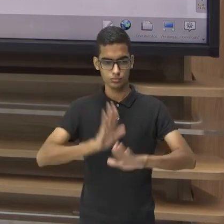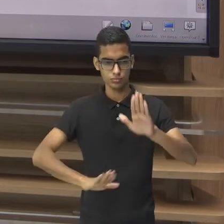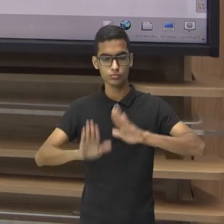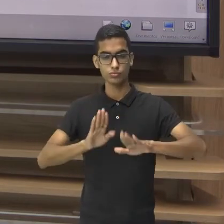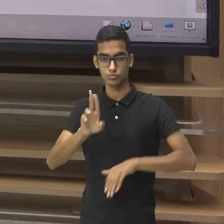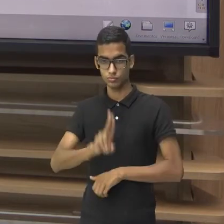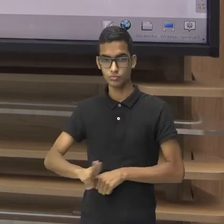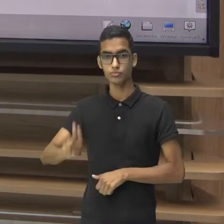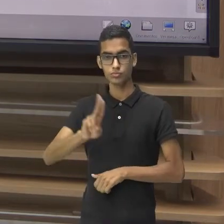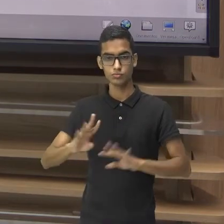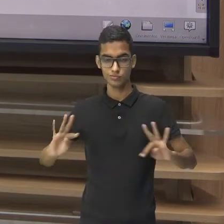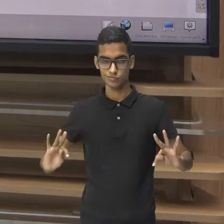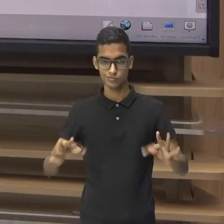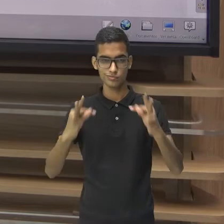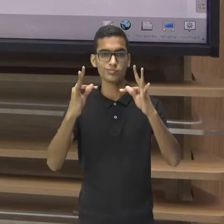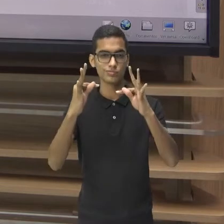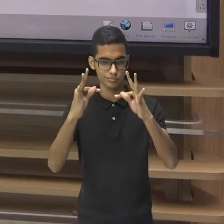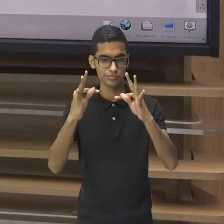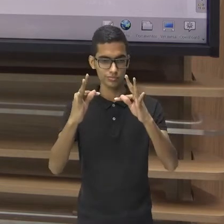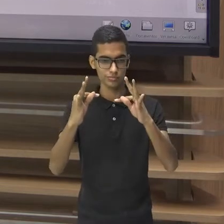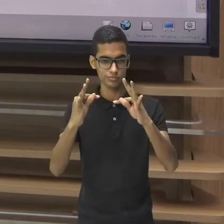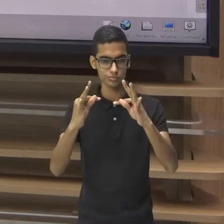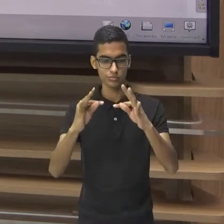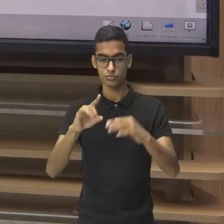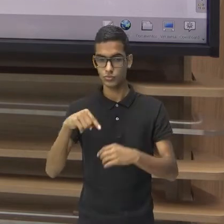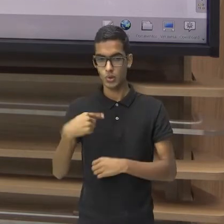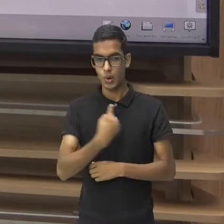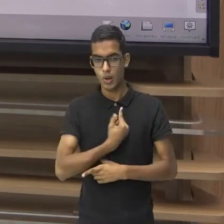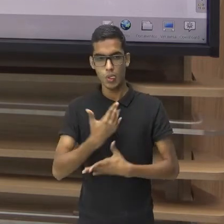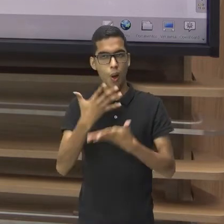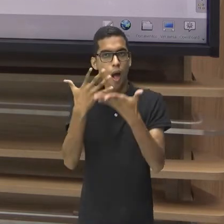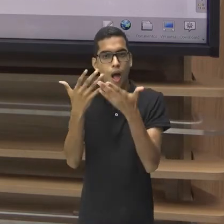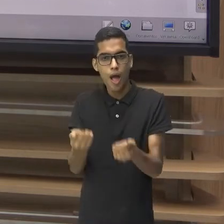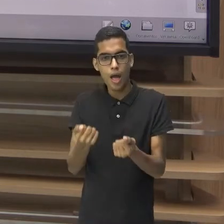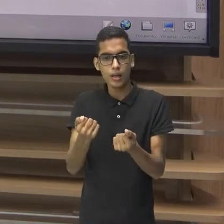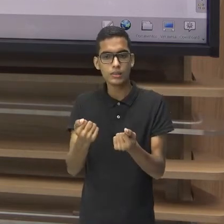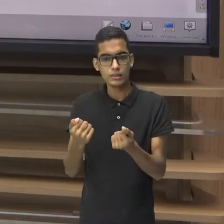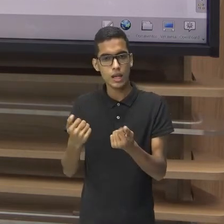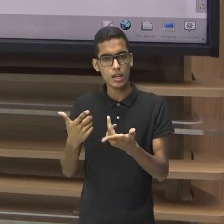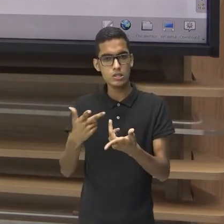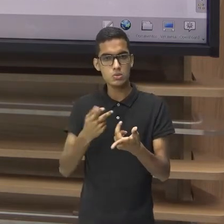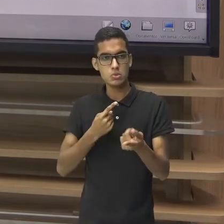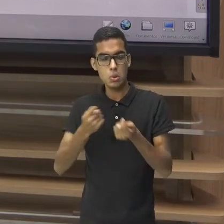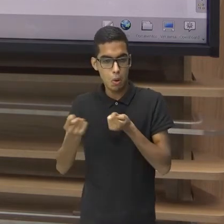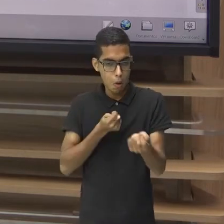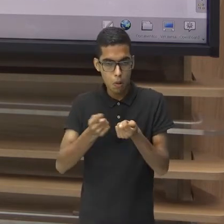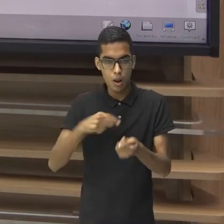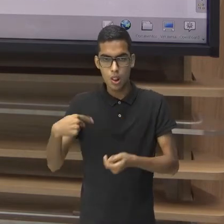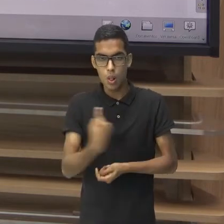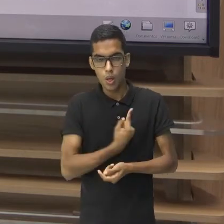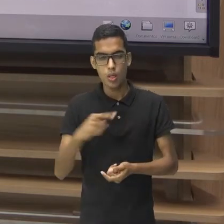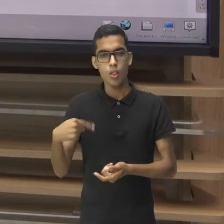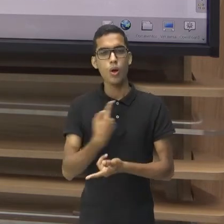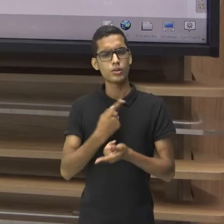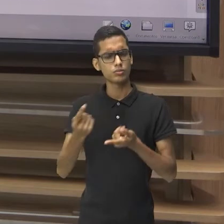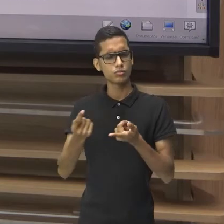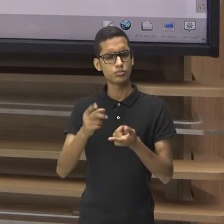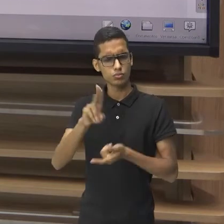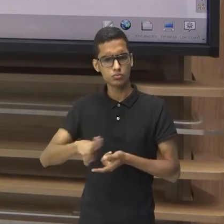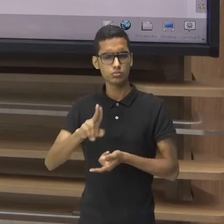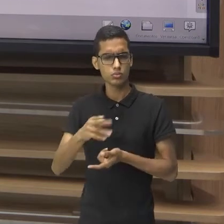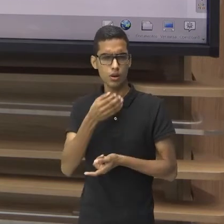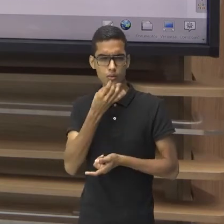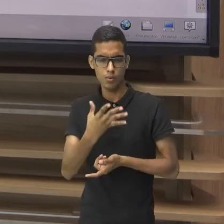ao utilizar a tecnologia. Não vamos deixar que ela nos consuma. Vamos consumi-la.